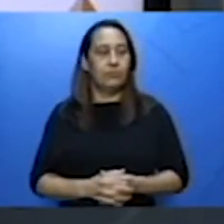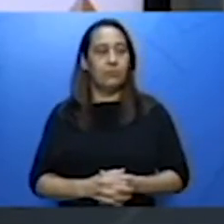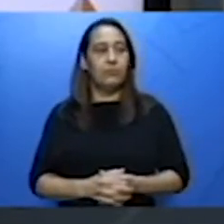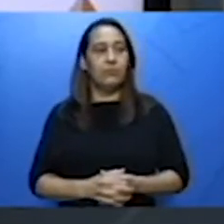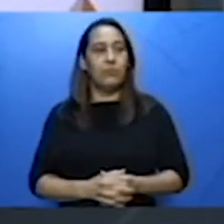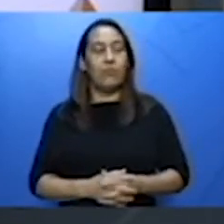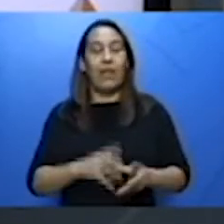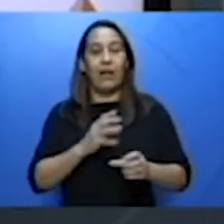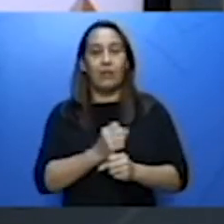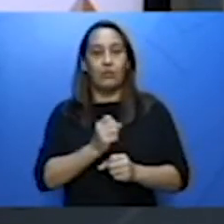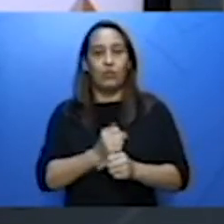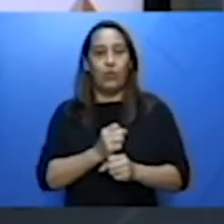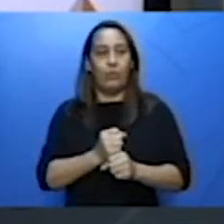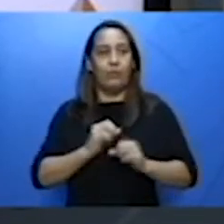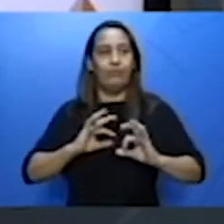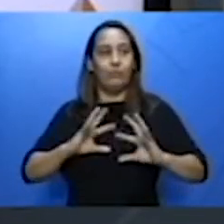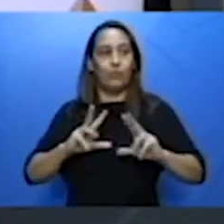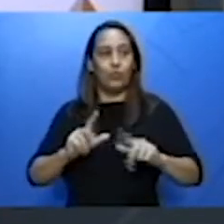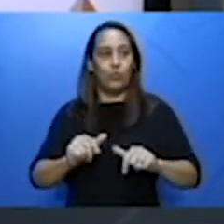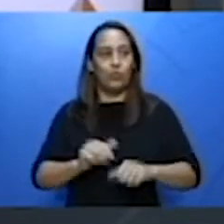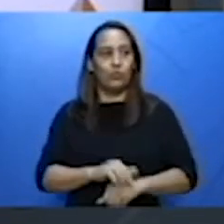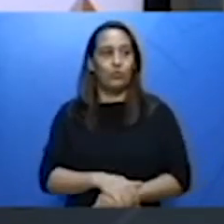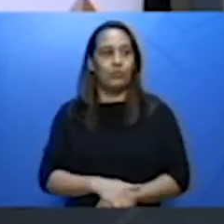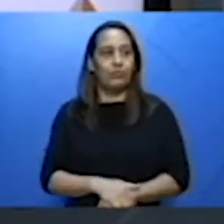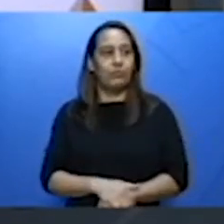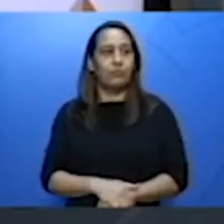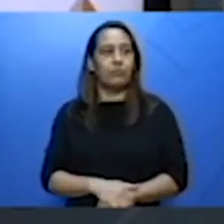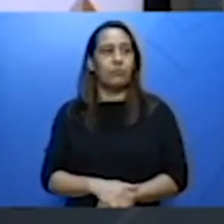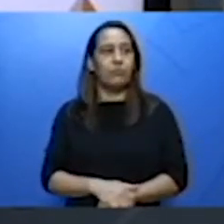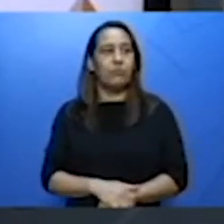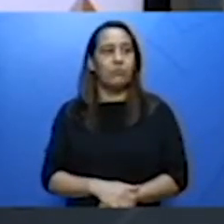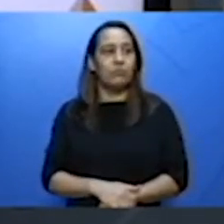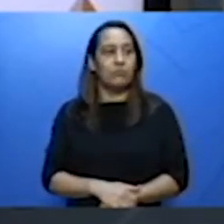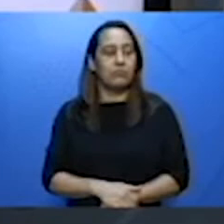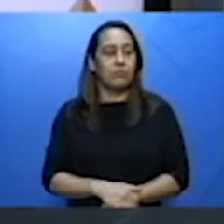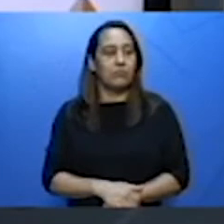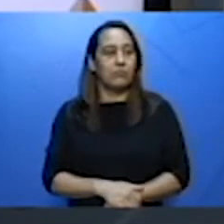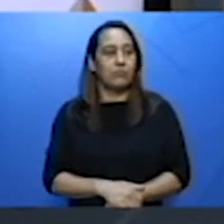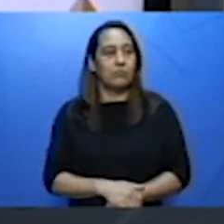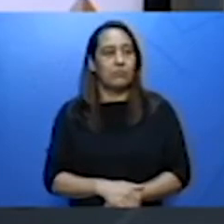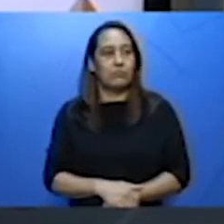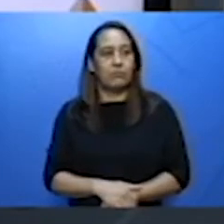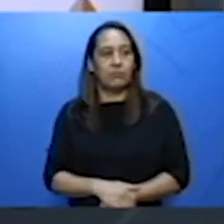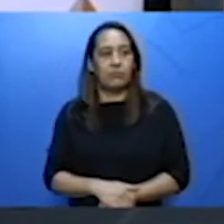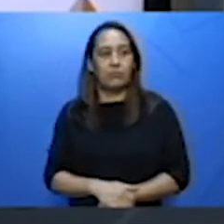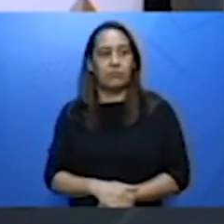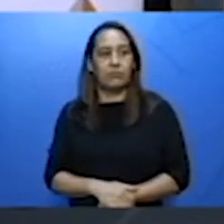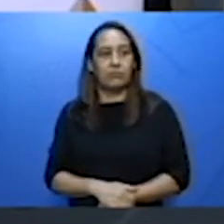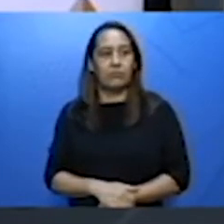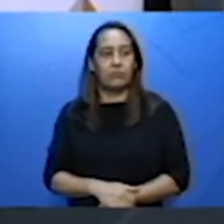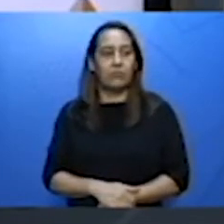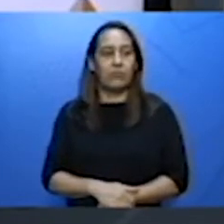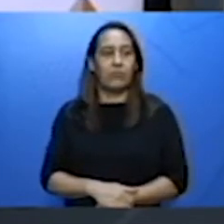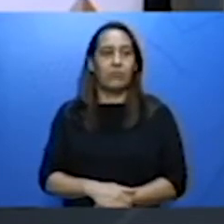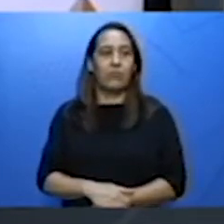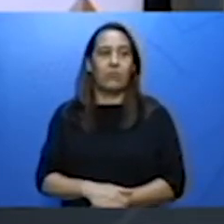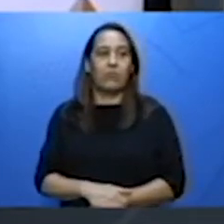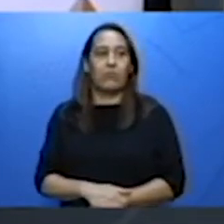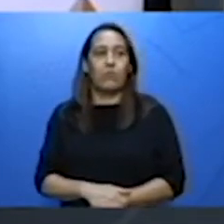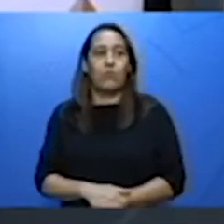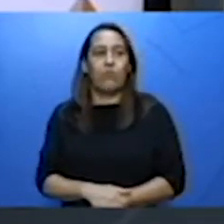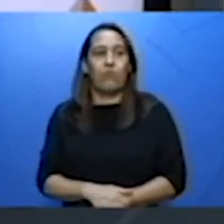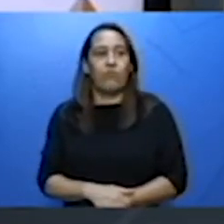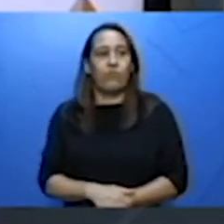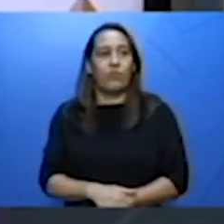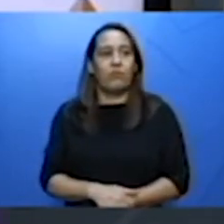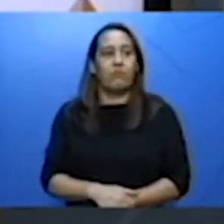Agora, eu vou somar as dezenas que eu já tinha com a minha nova dezena. Tem gente que esquece